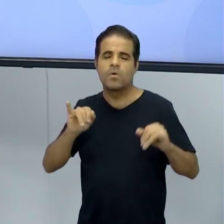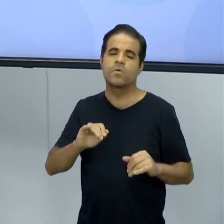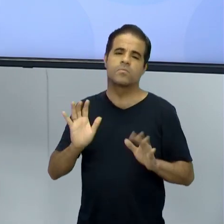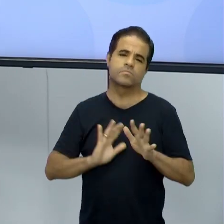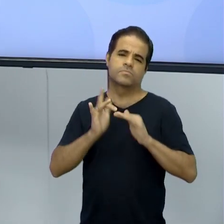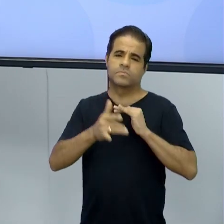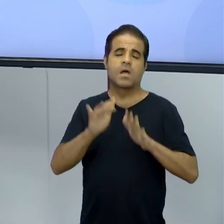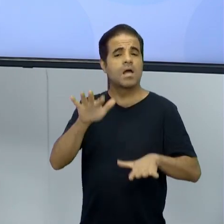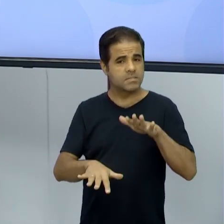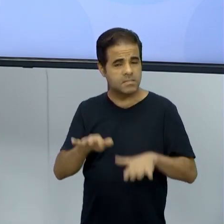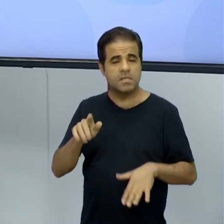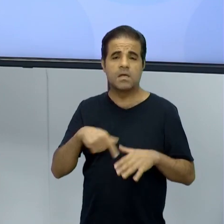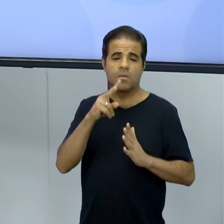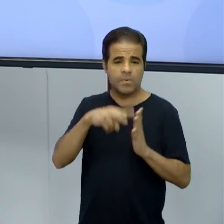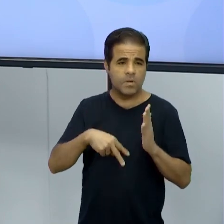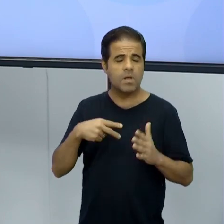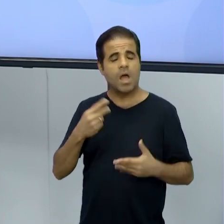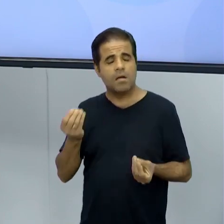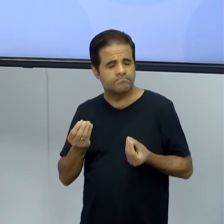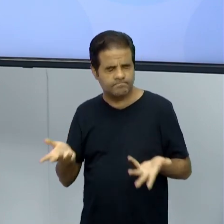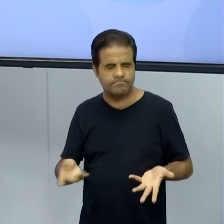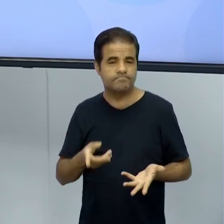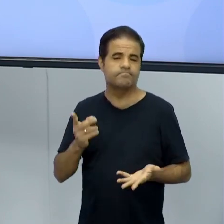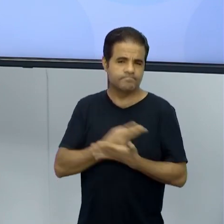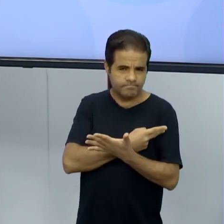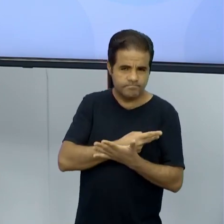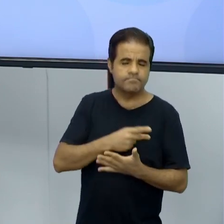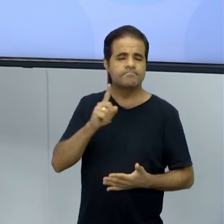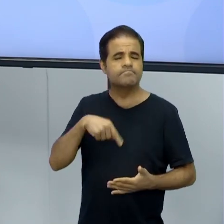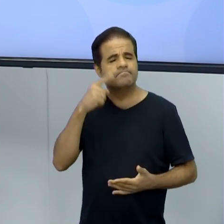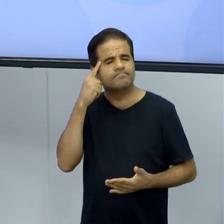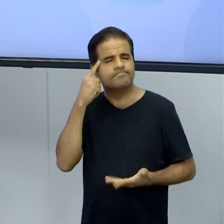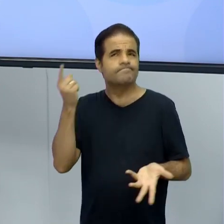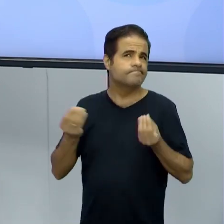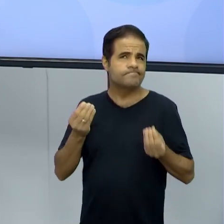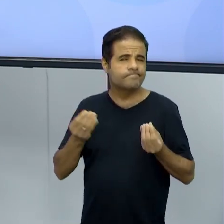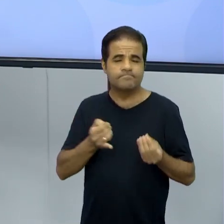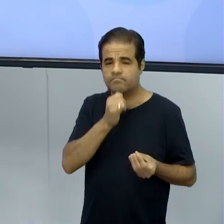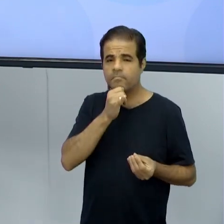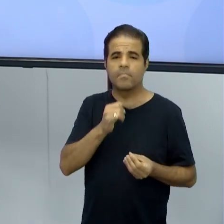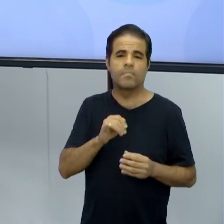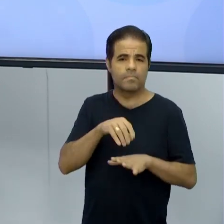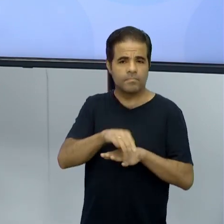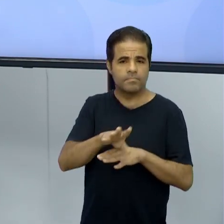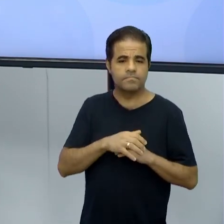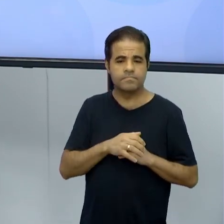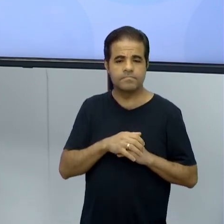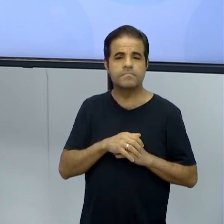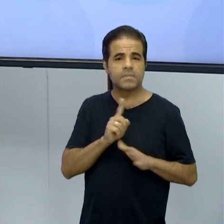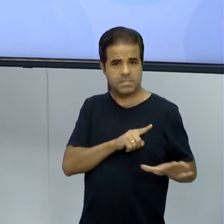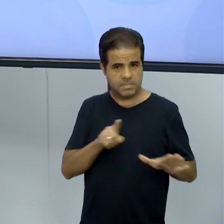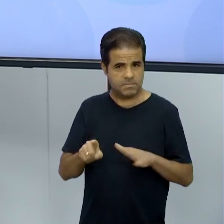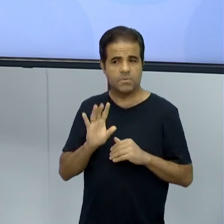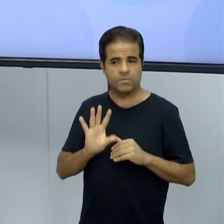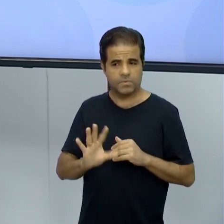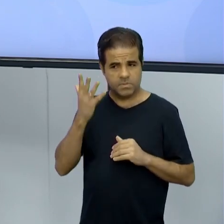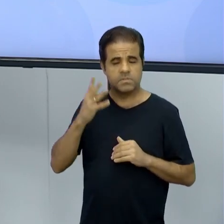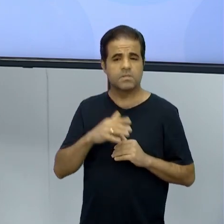rede, às vezes uma leitura mal feita, às vezes a gente... por exemplo, vou dar um exemplo. Essa semana